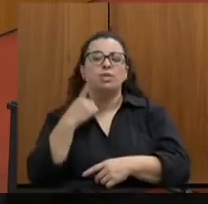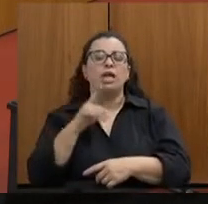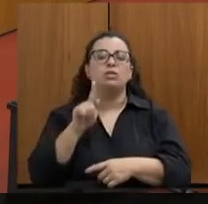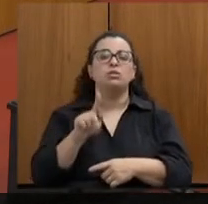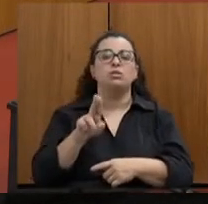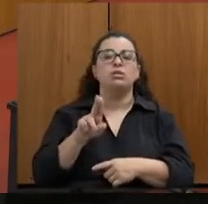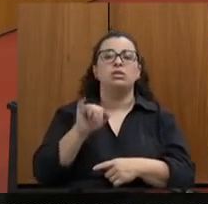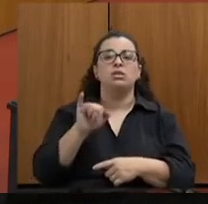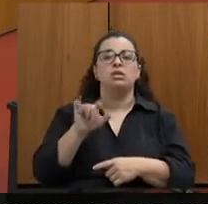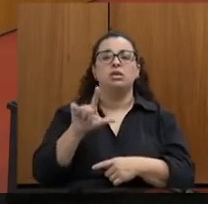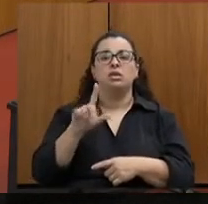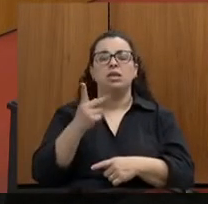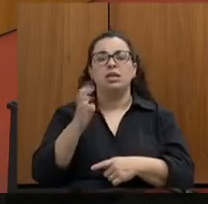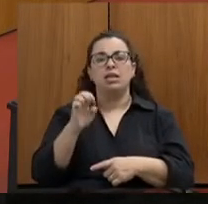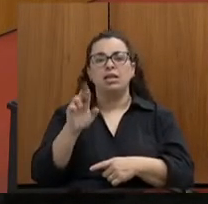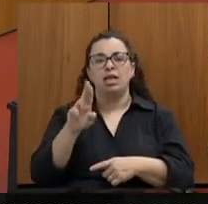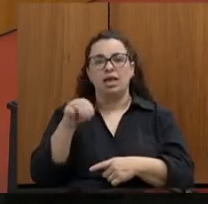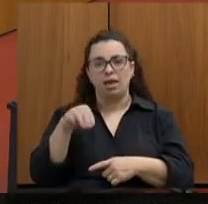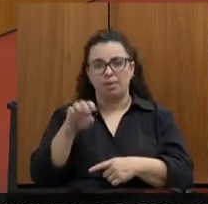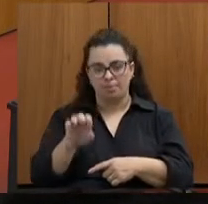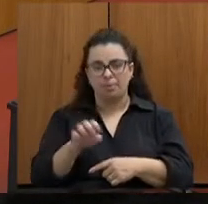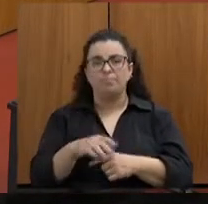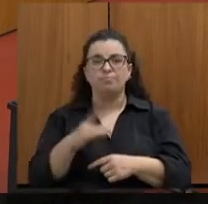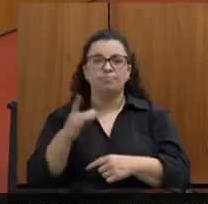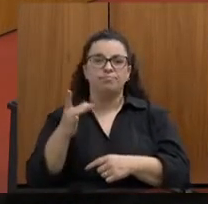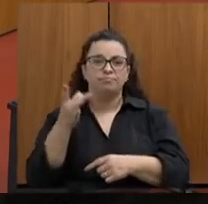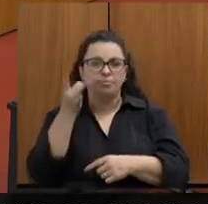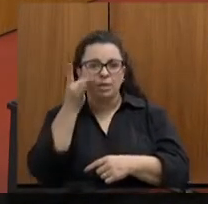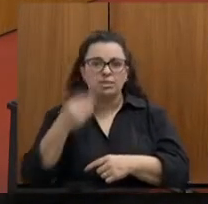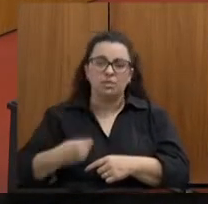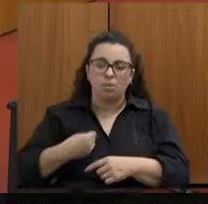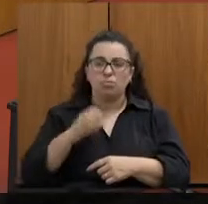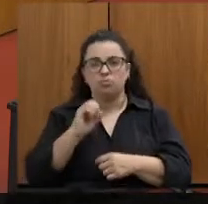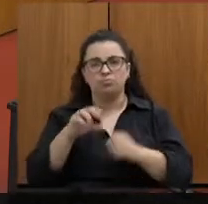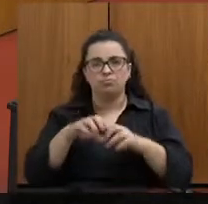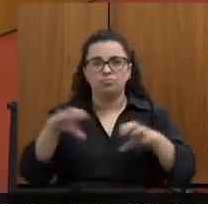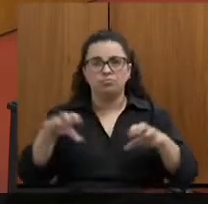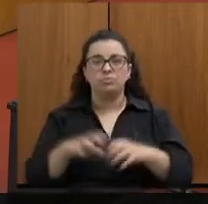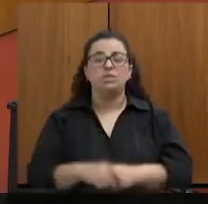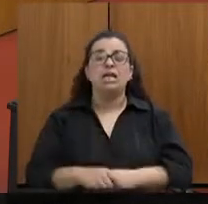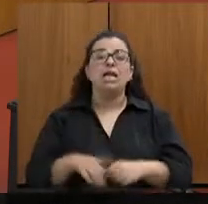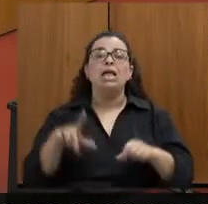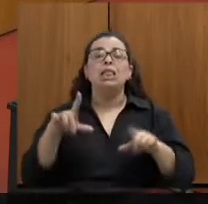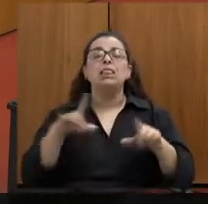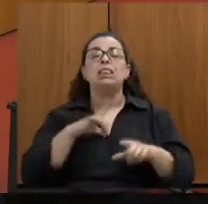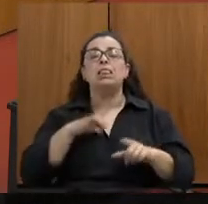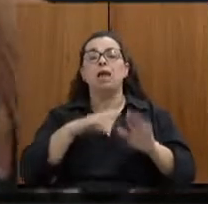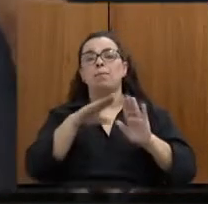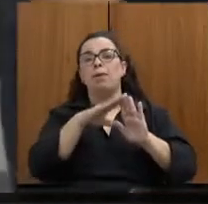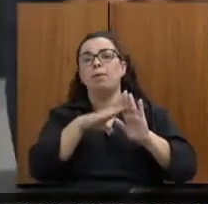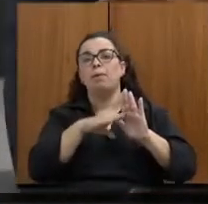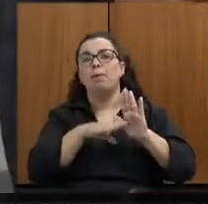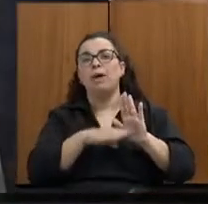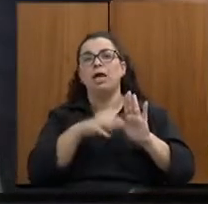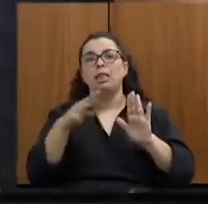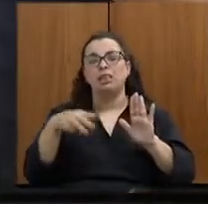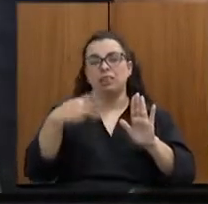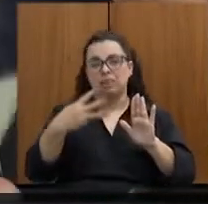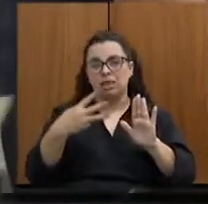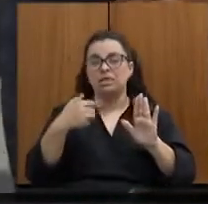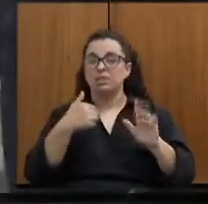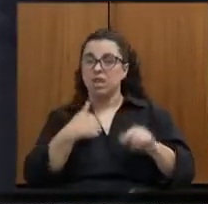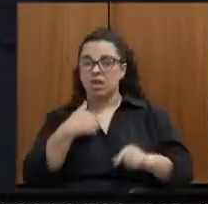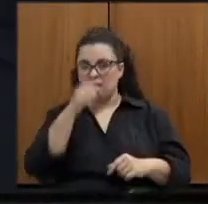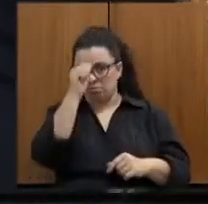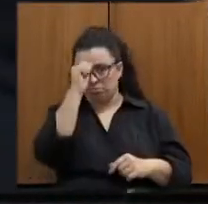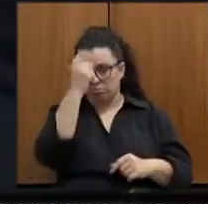presencialmente. Registro que temos, pelo momento, a inscrição de 3 parlamentares, a minha inscrição, a da deputada Leninha,